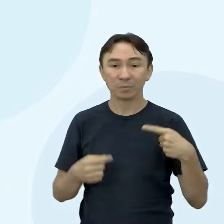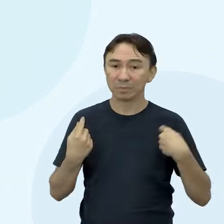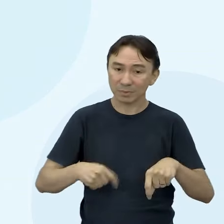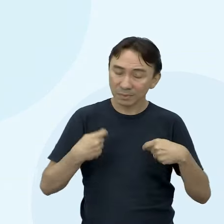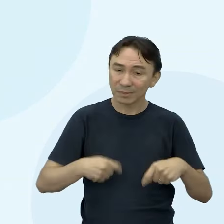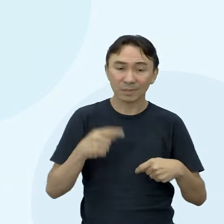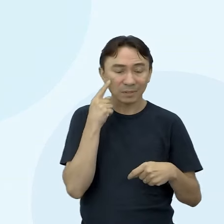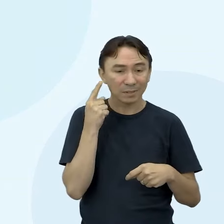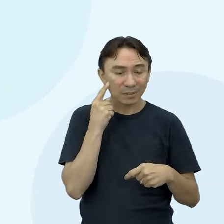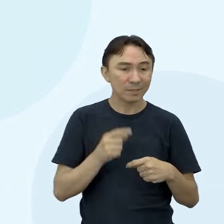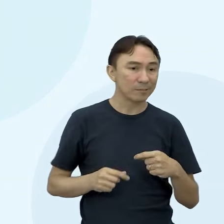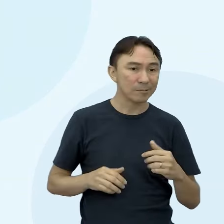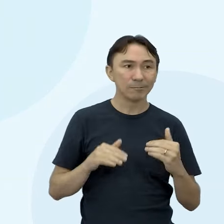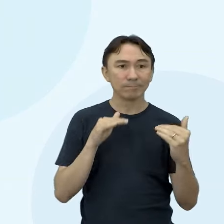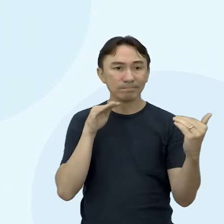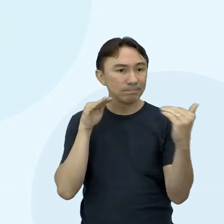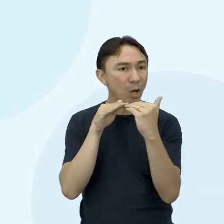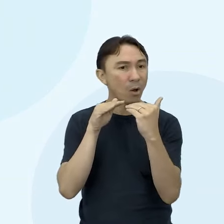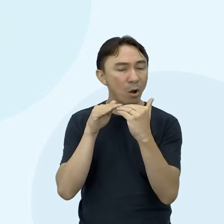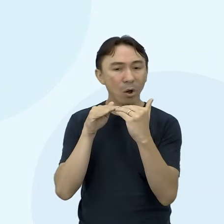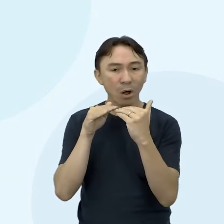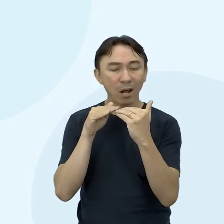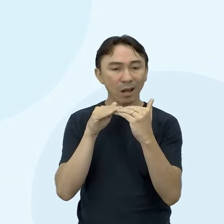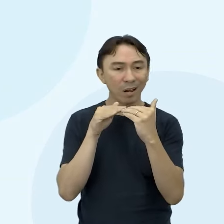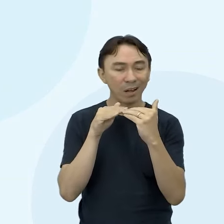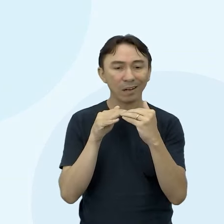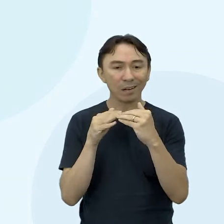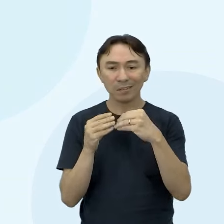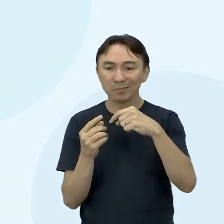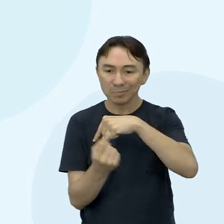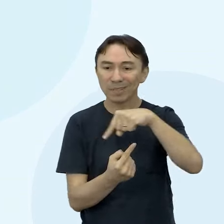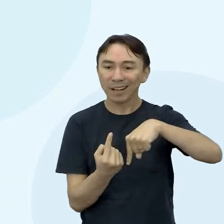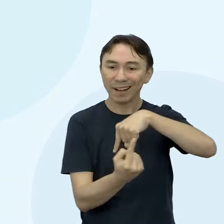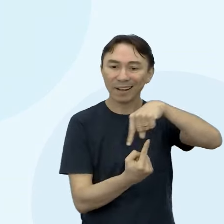né, como que você falou ontem mesmo, Lourdes?